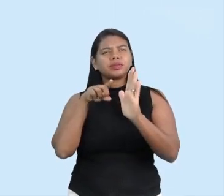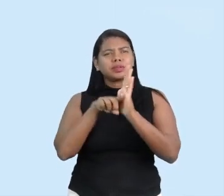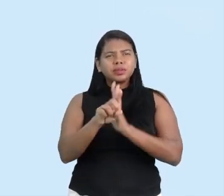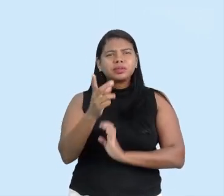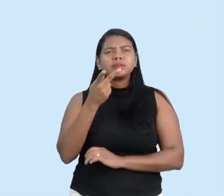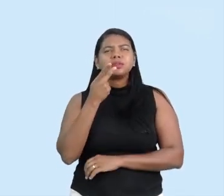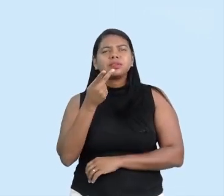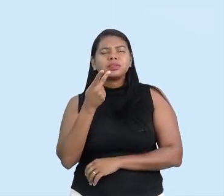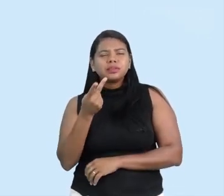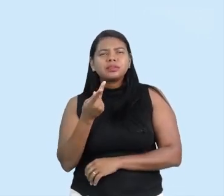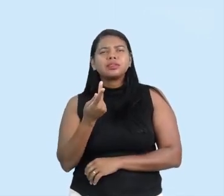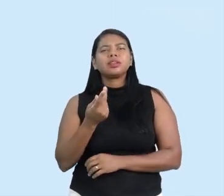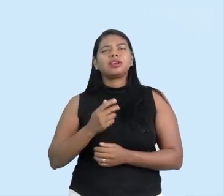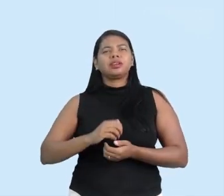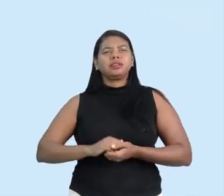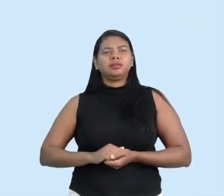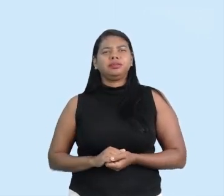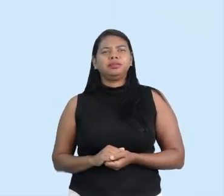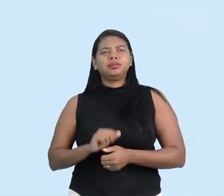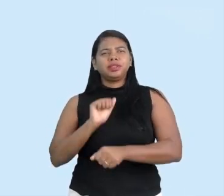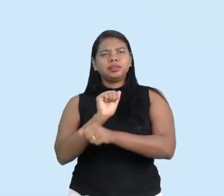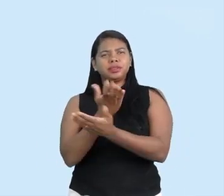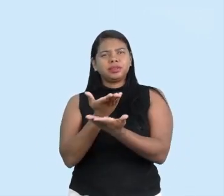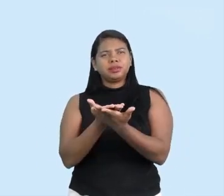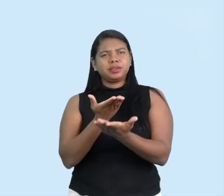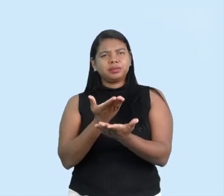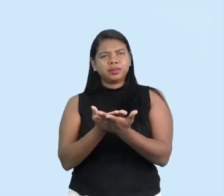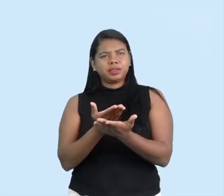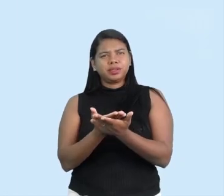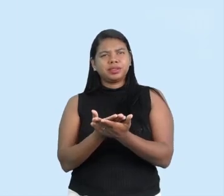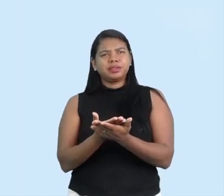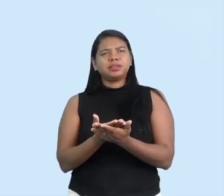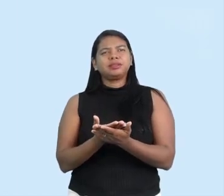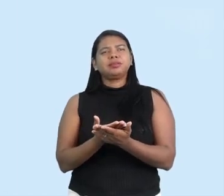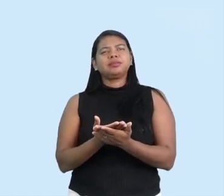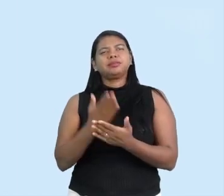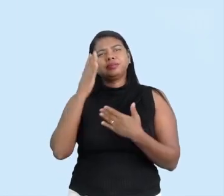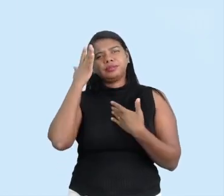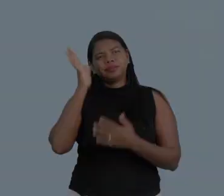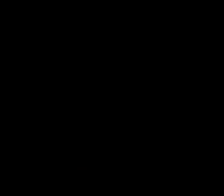com GIMP. E aguardo você na nossa próxima videoaula. Muito obrigado a todos.